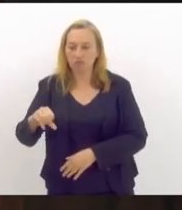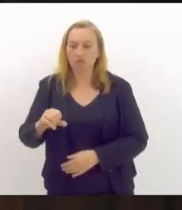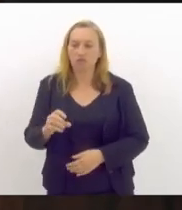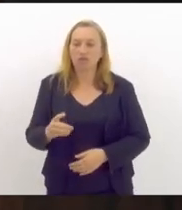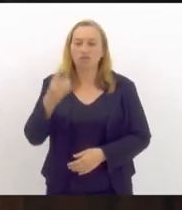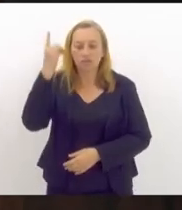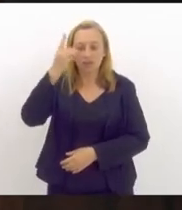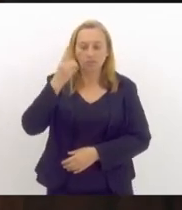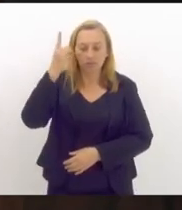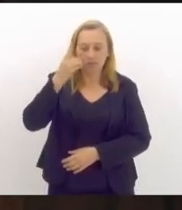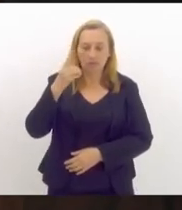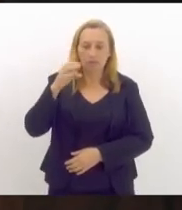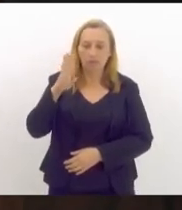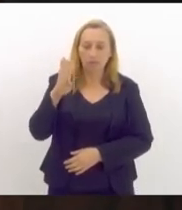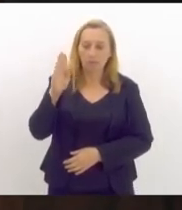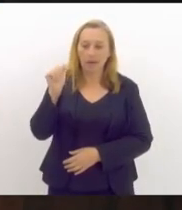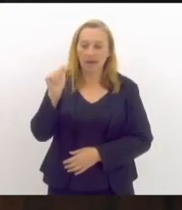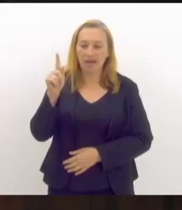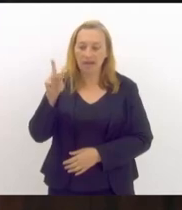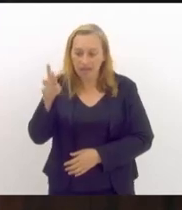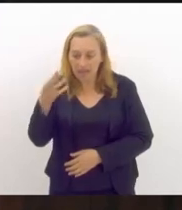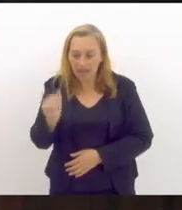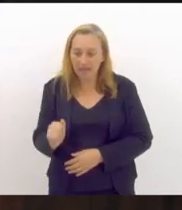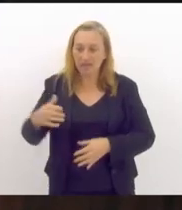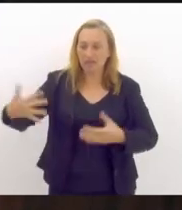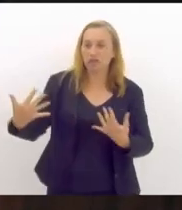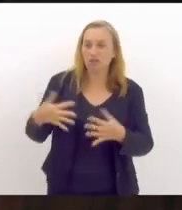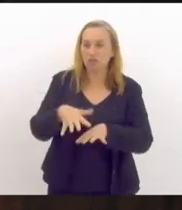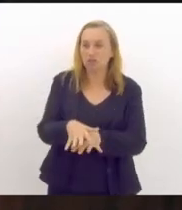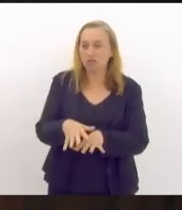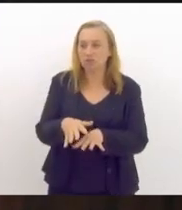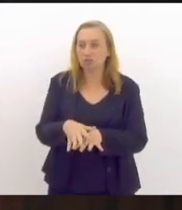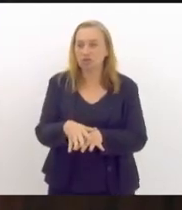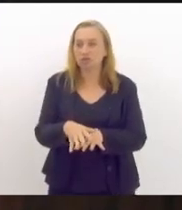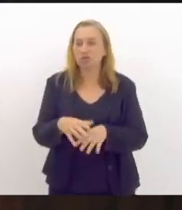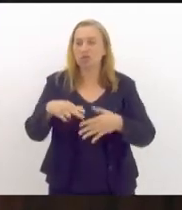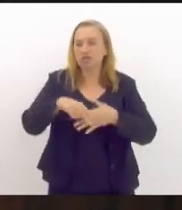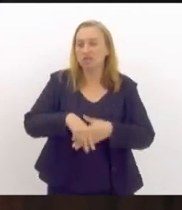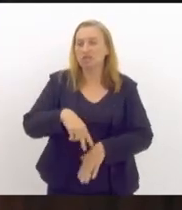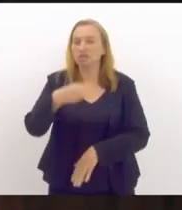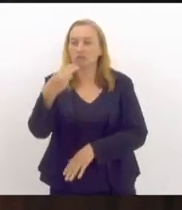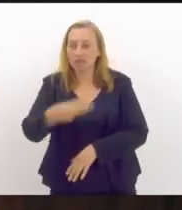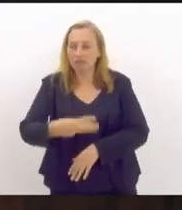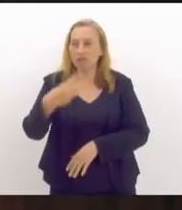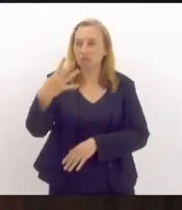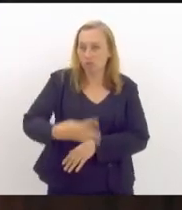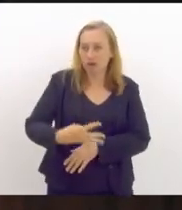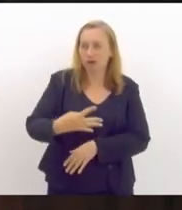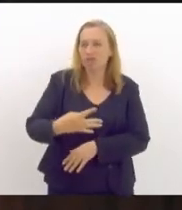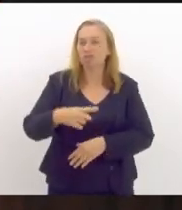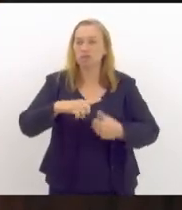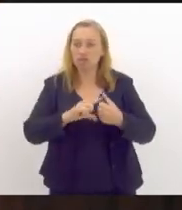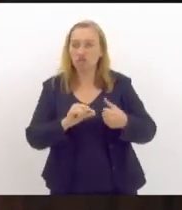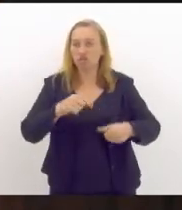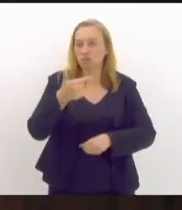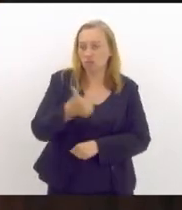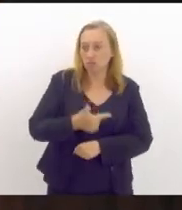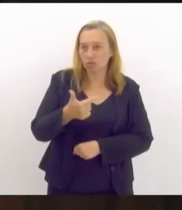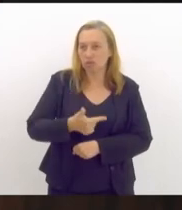Deputado bagueira que dispõe sobre a inclusão dos incisos três quatro do artigo 2